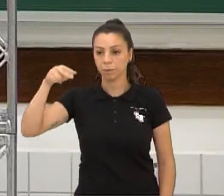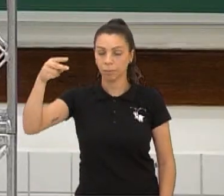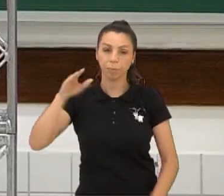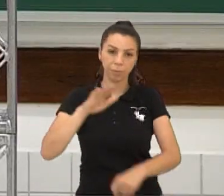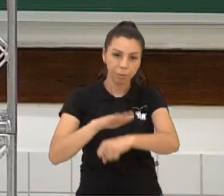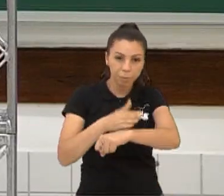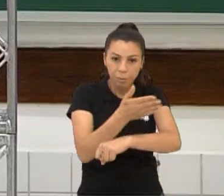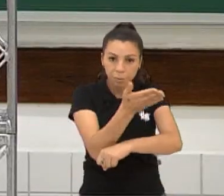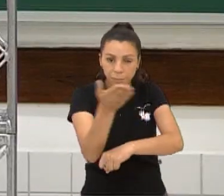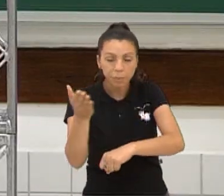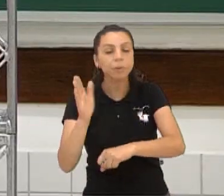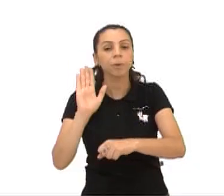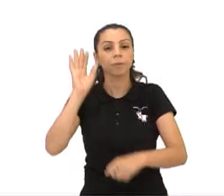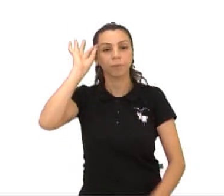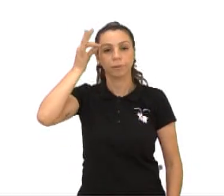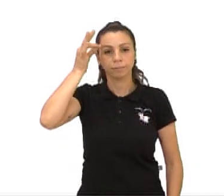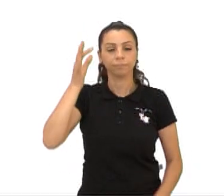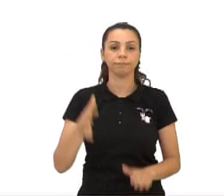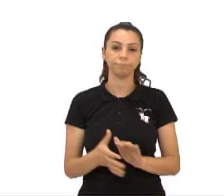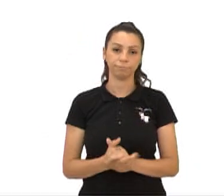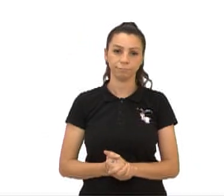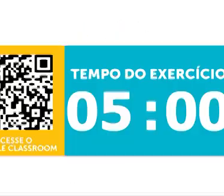professora vai dar um tempinho e a gente já volta.